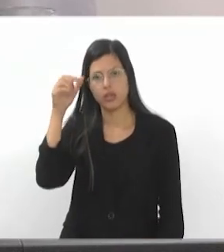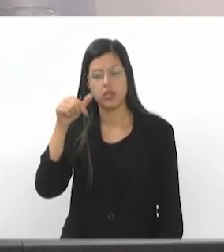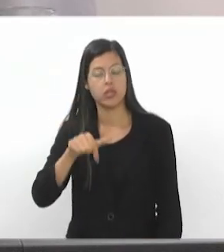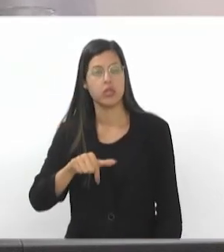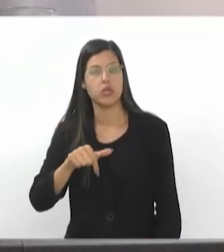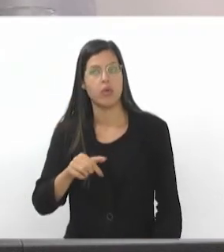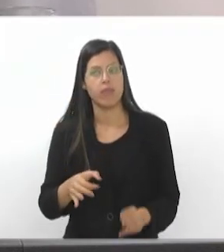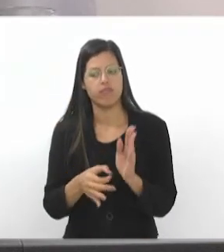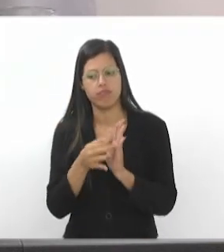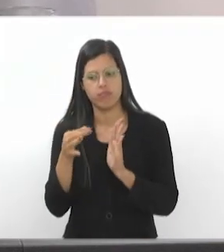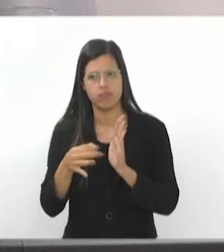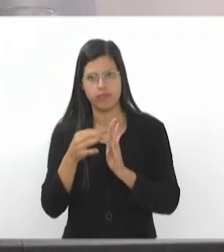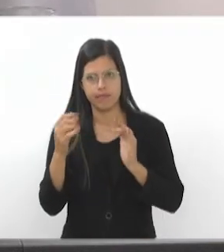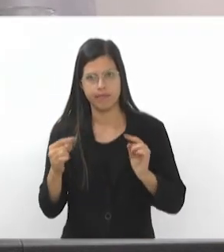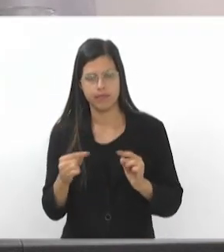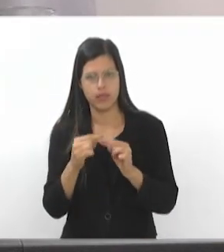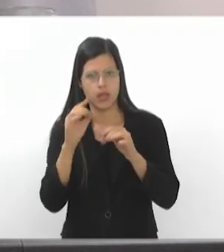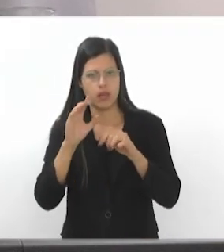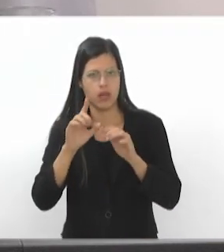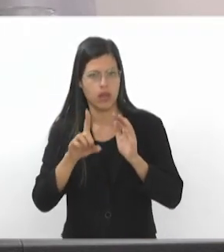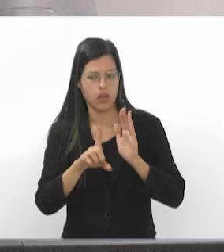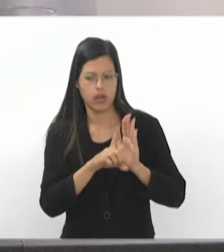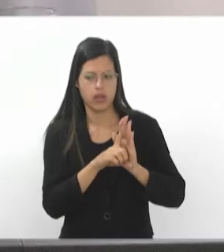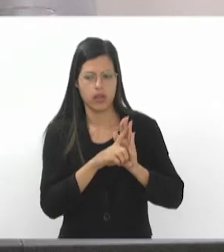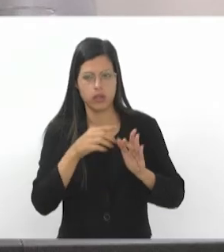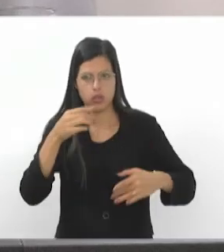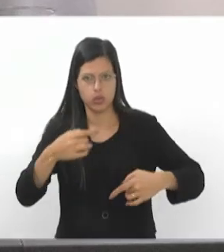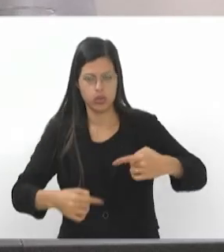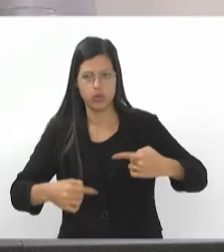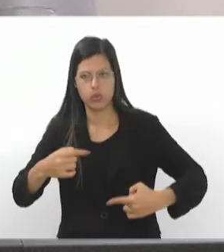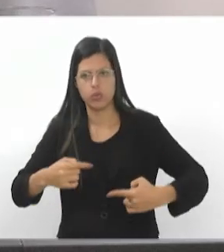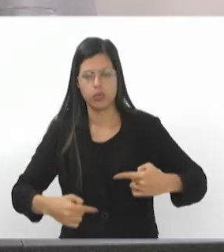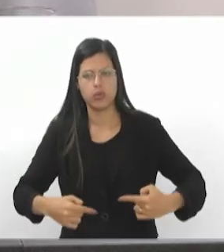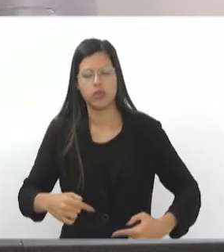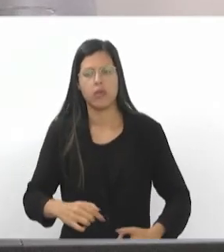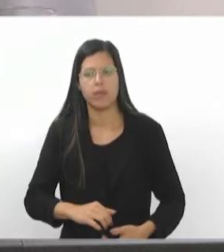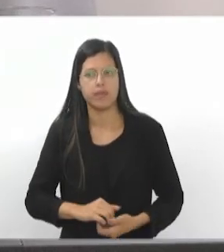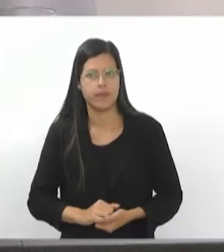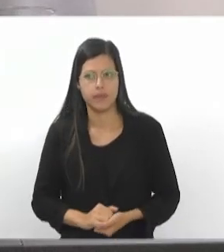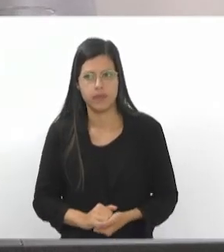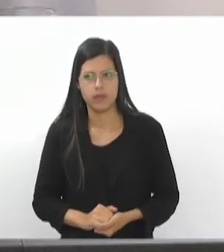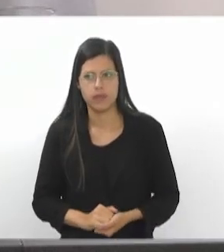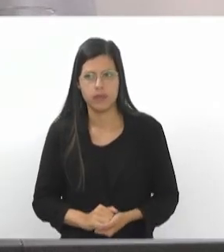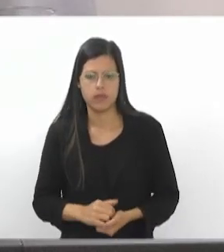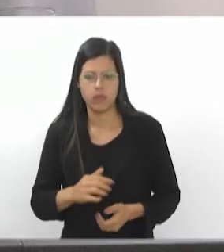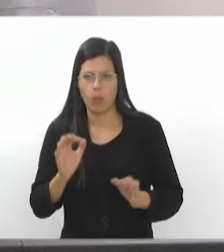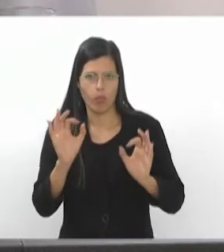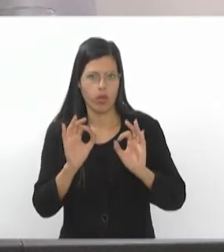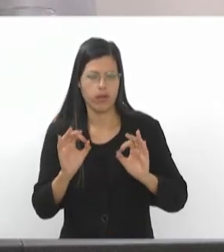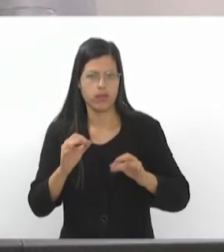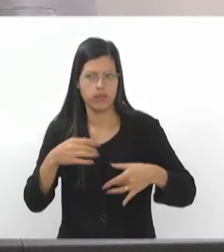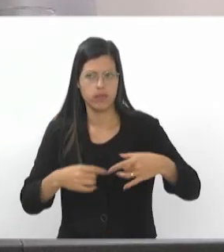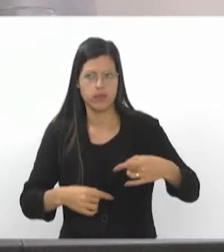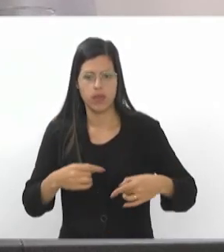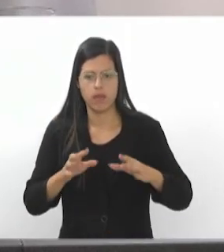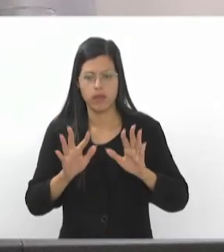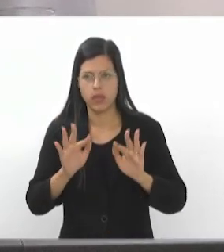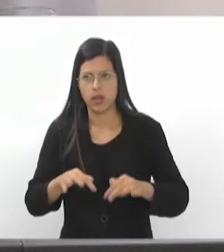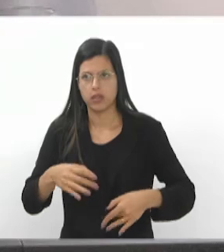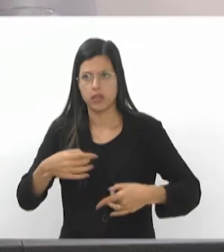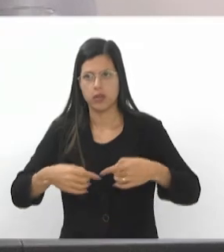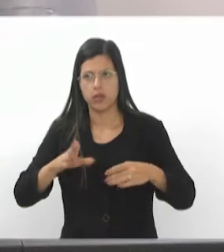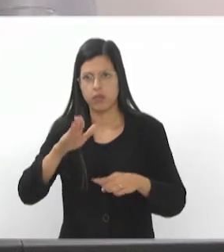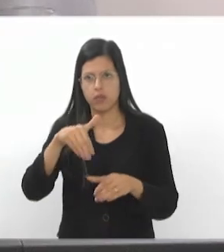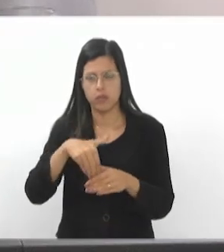pela legalidade. Em discussão. Não havendo quem queira discutir, encerrada a discussão,